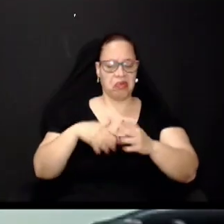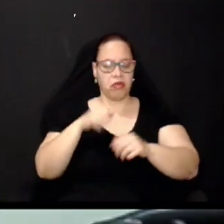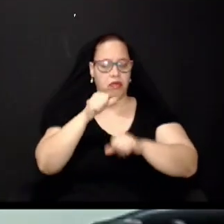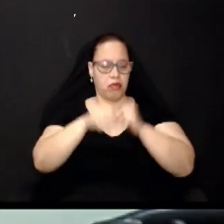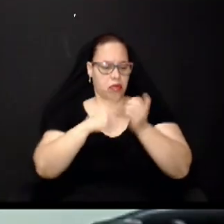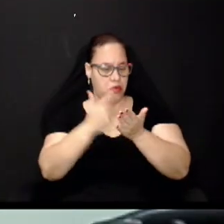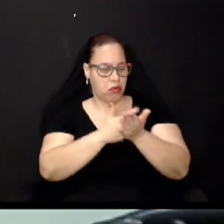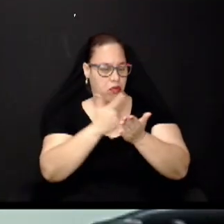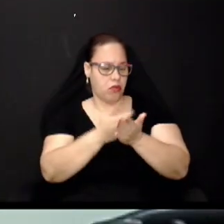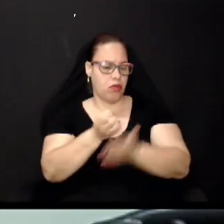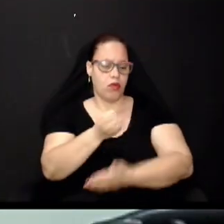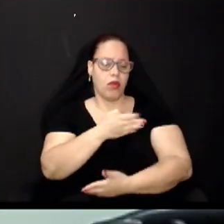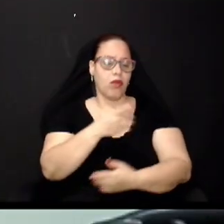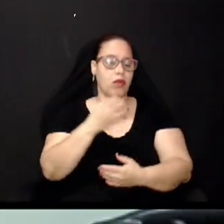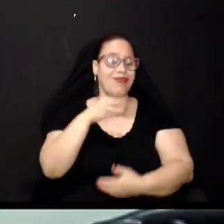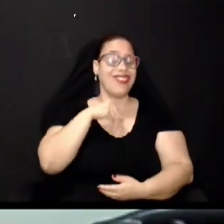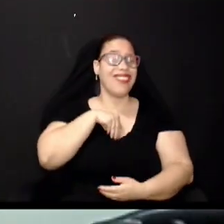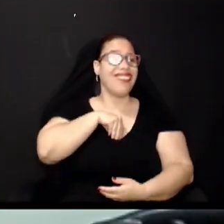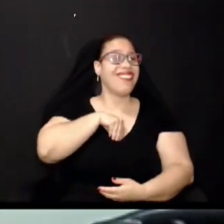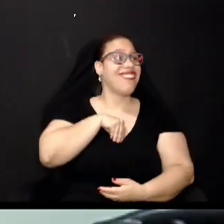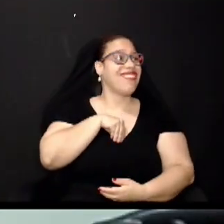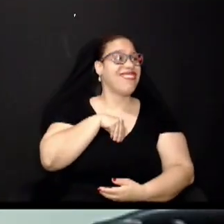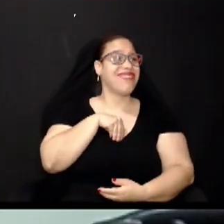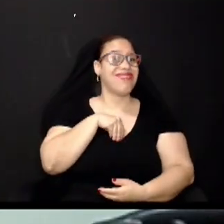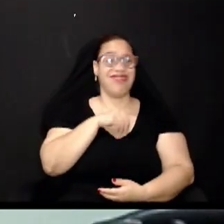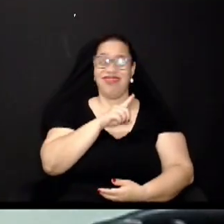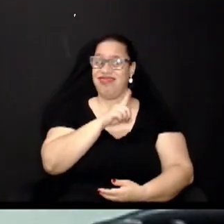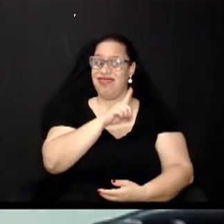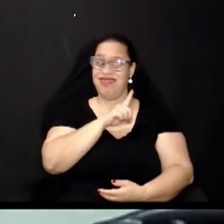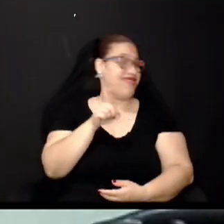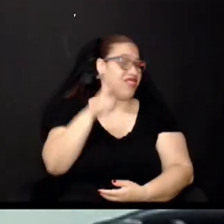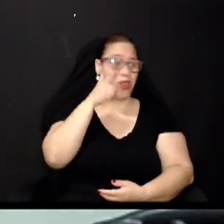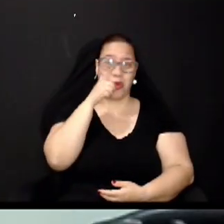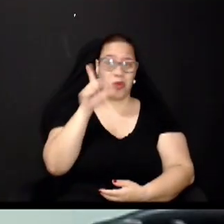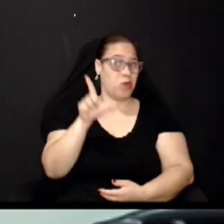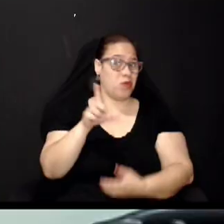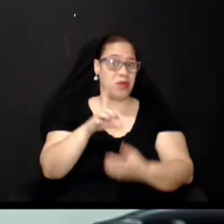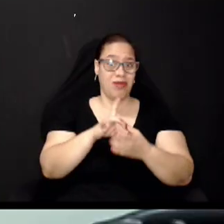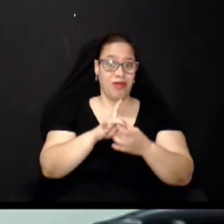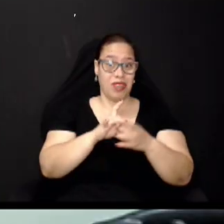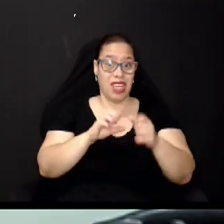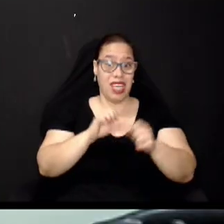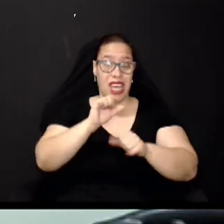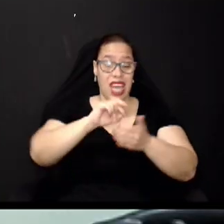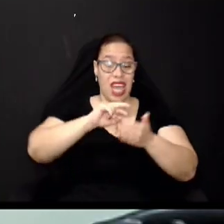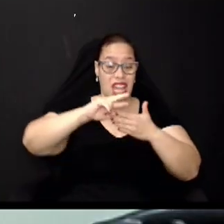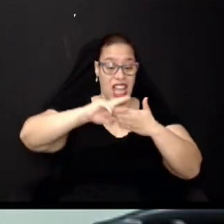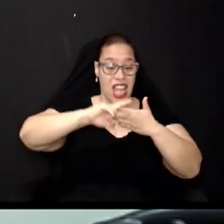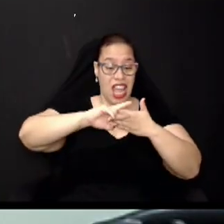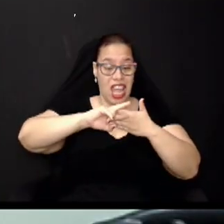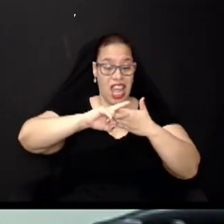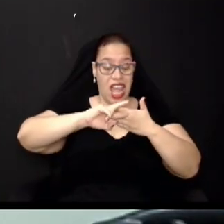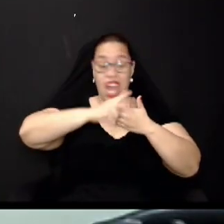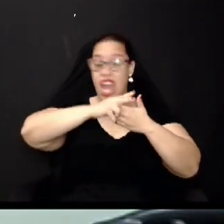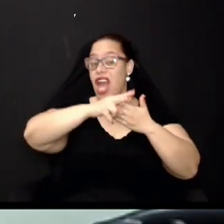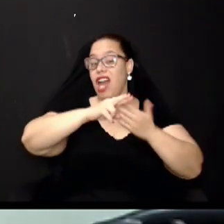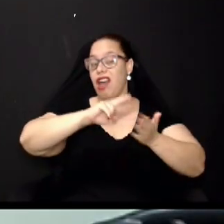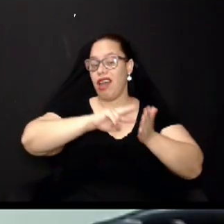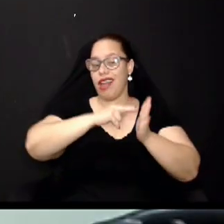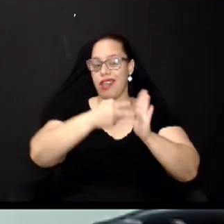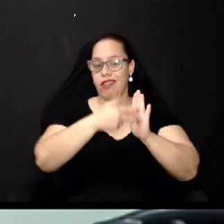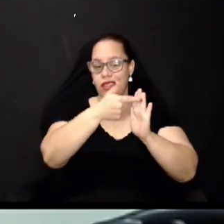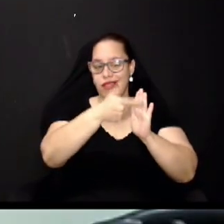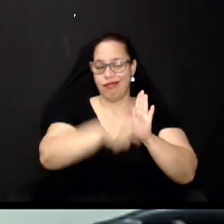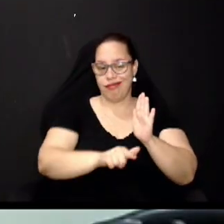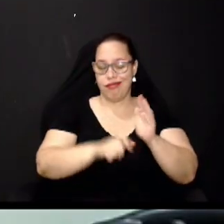mas por dentro, né, ela não consegue ressignificar, né, é a grande questão. Por isso que a gente